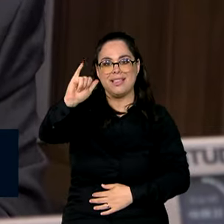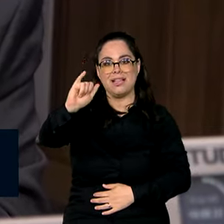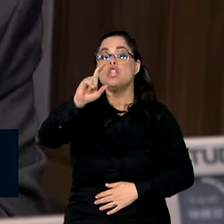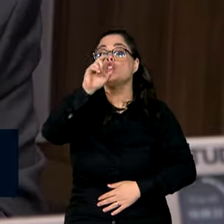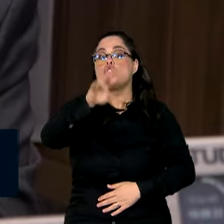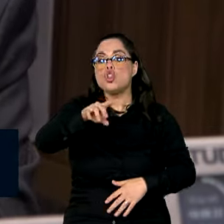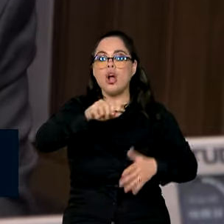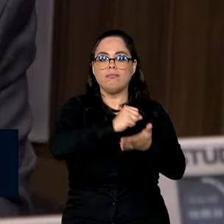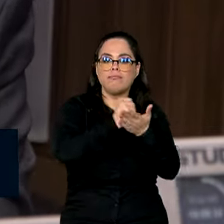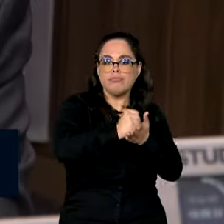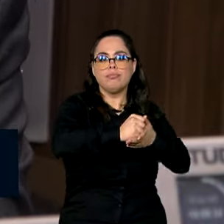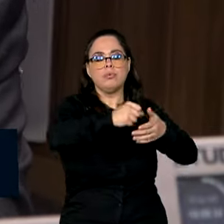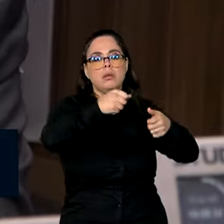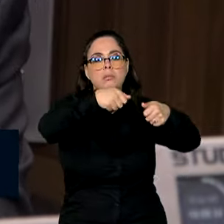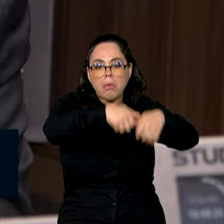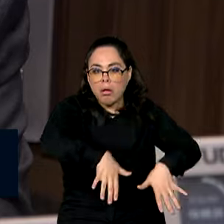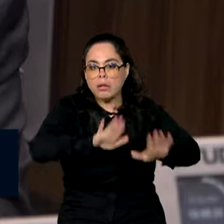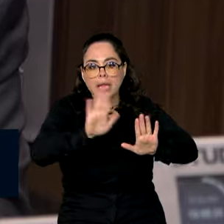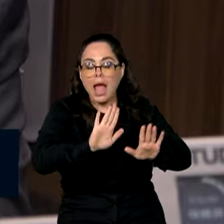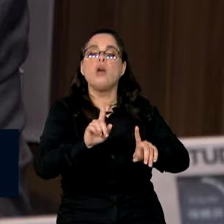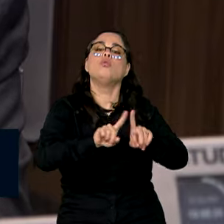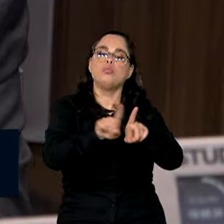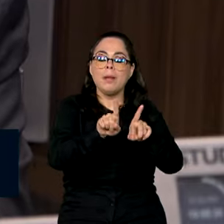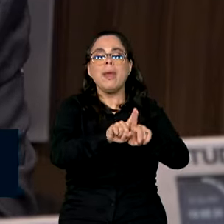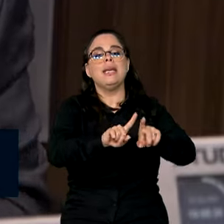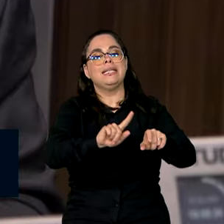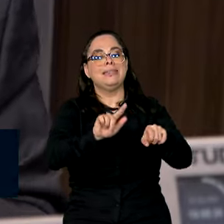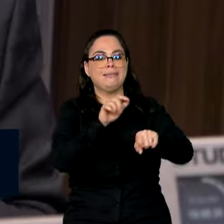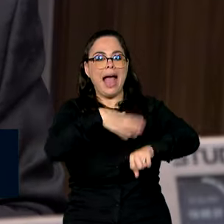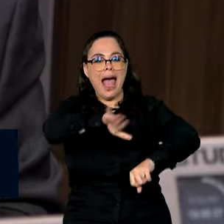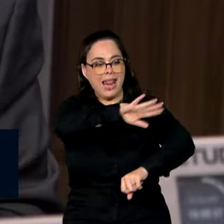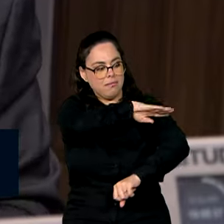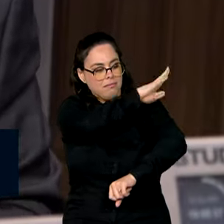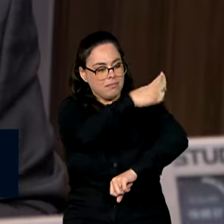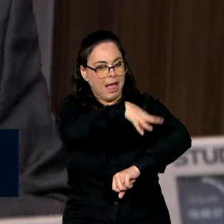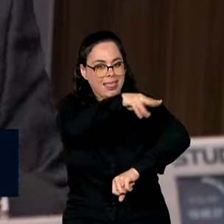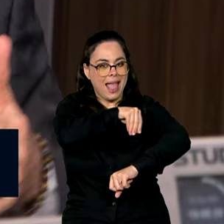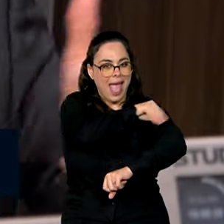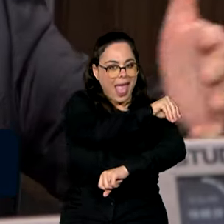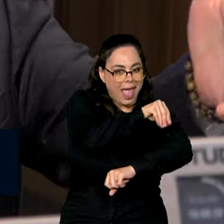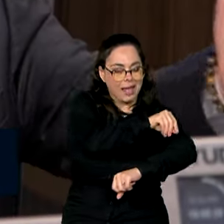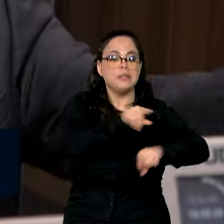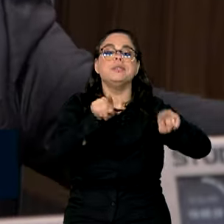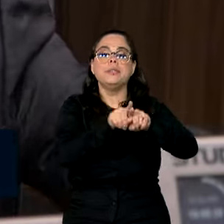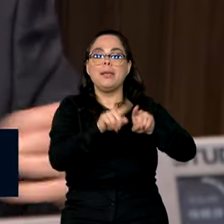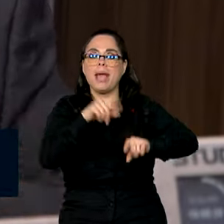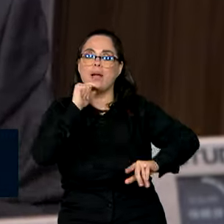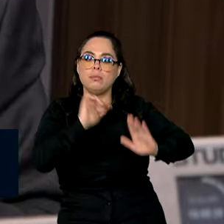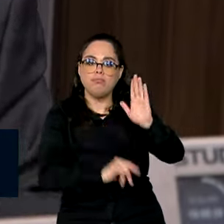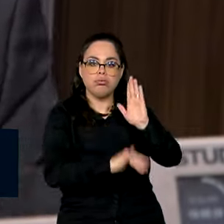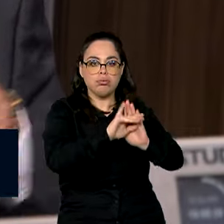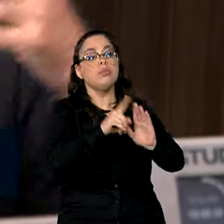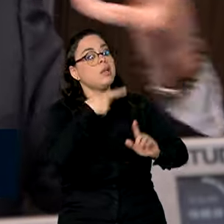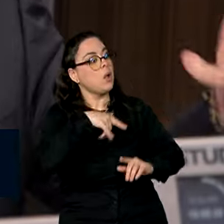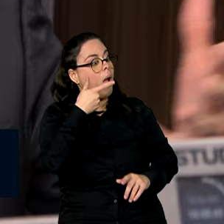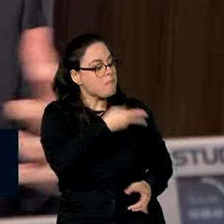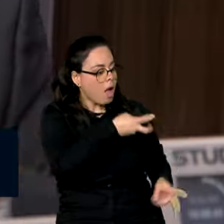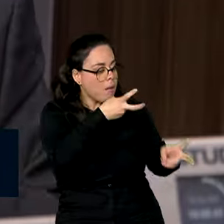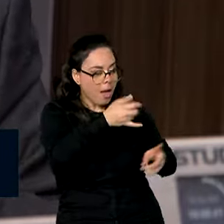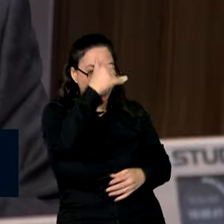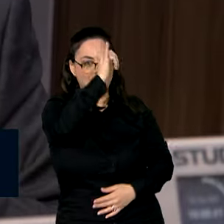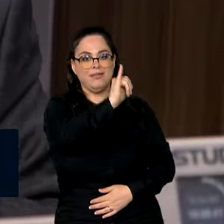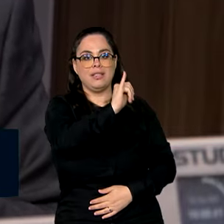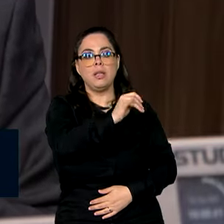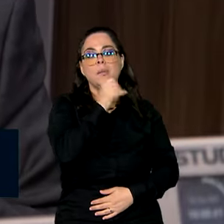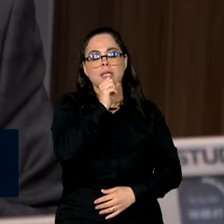para combater o risco e geológico né quanto para combater o risco hidrológico então grandes obras